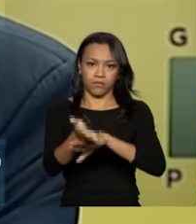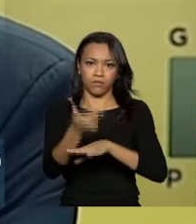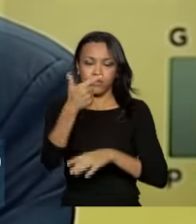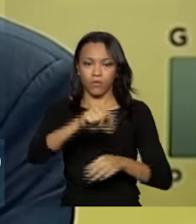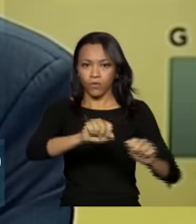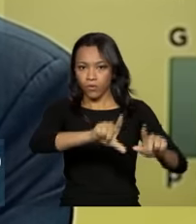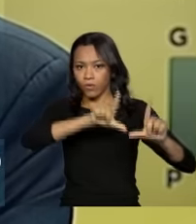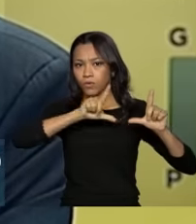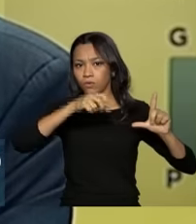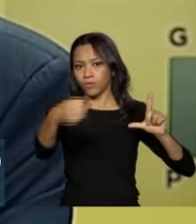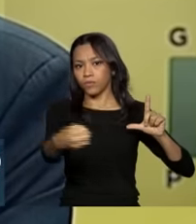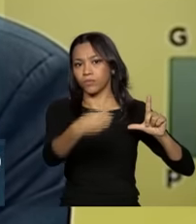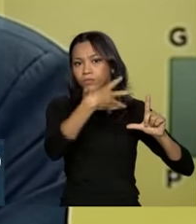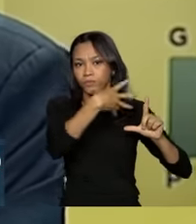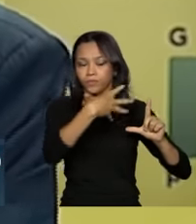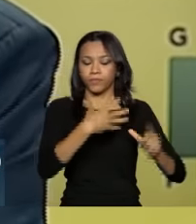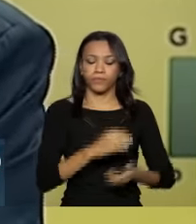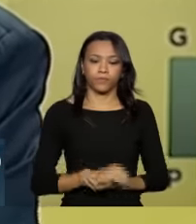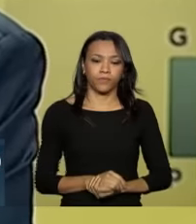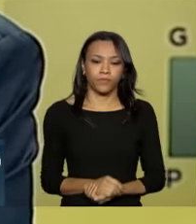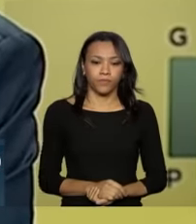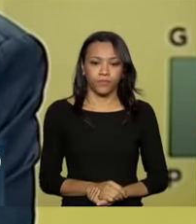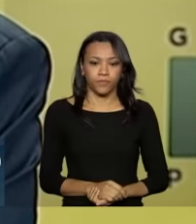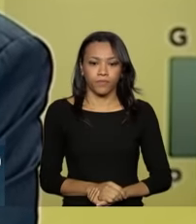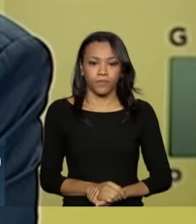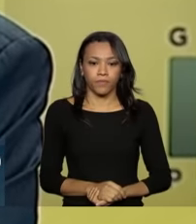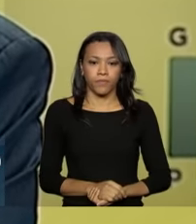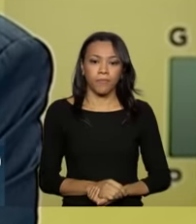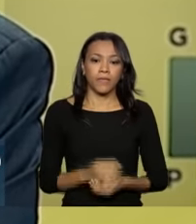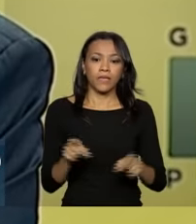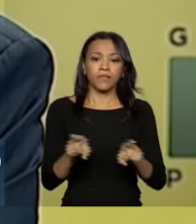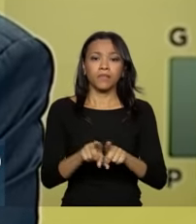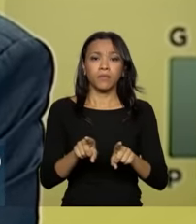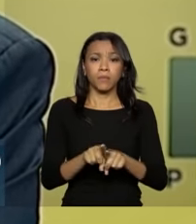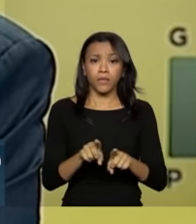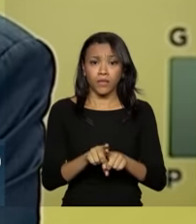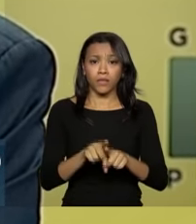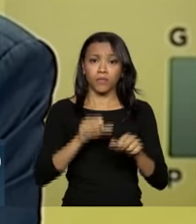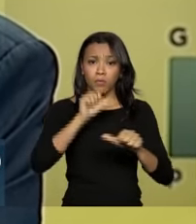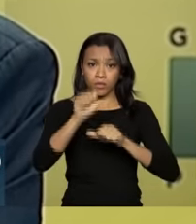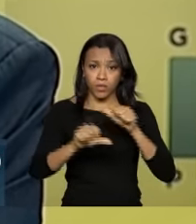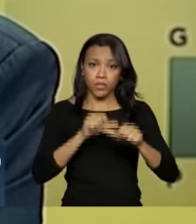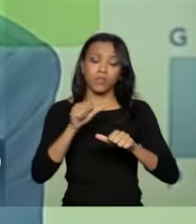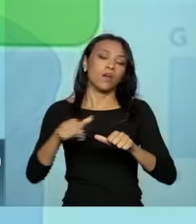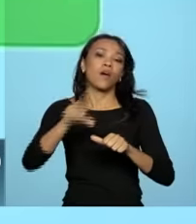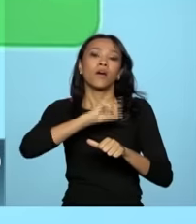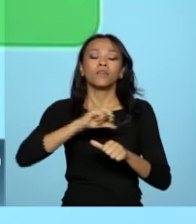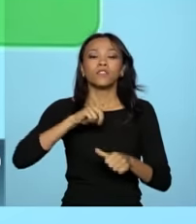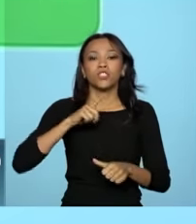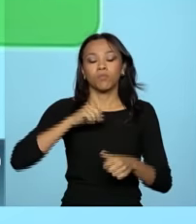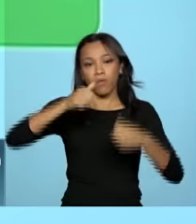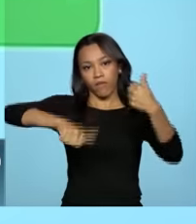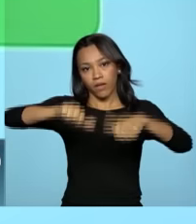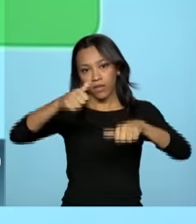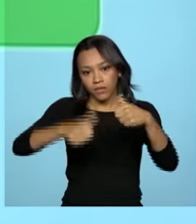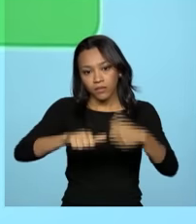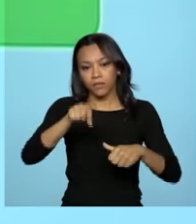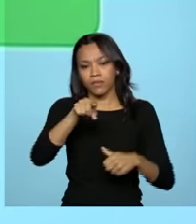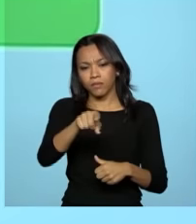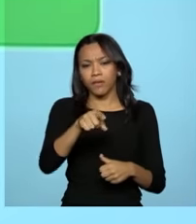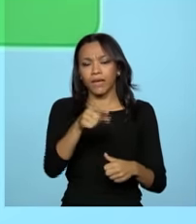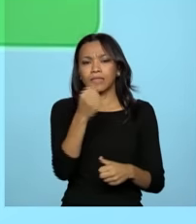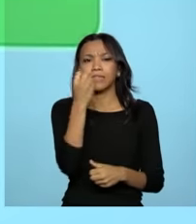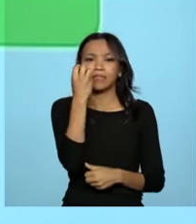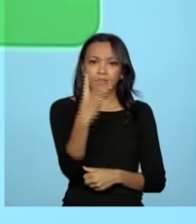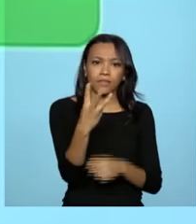slide, Vinícius, por favor. E também uma mudança. Nós tínhamos uma avaliação dos alunos concluintes a cada